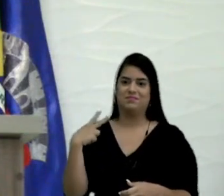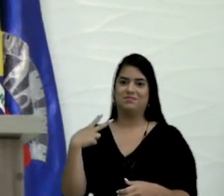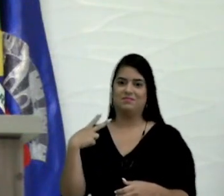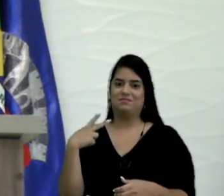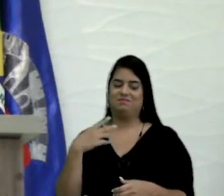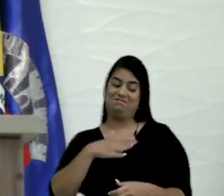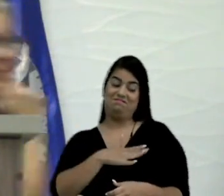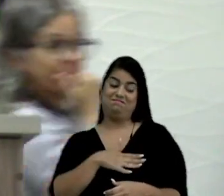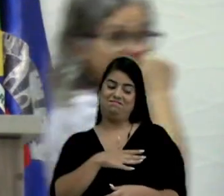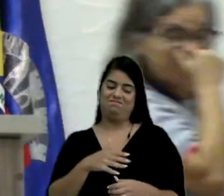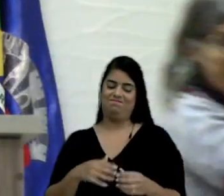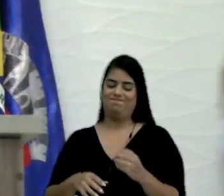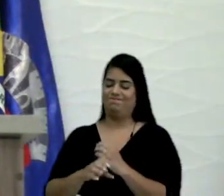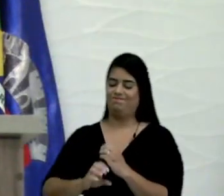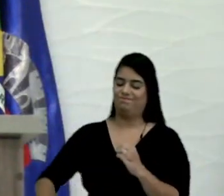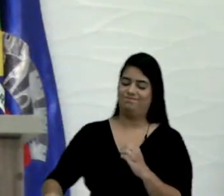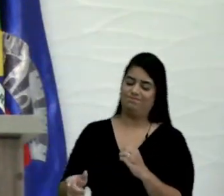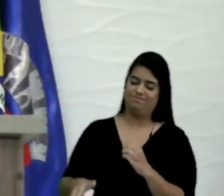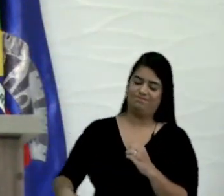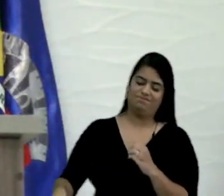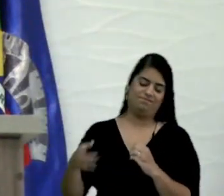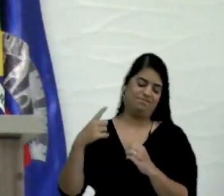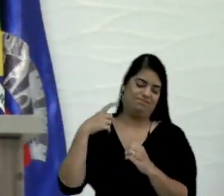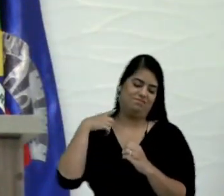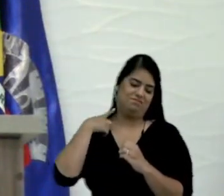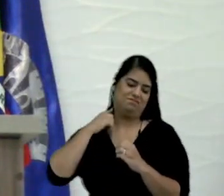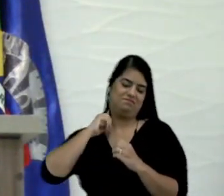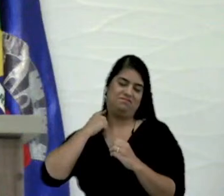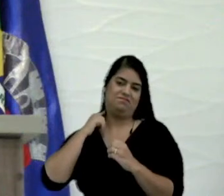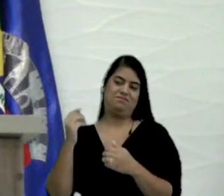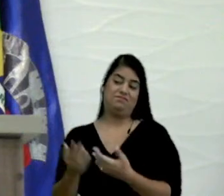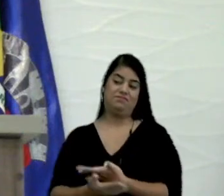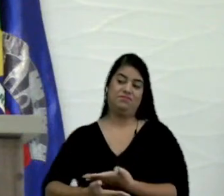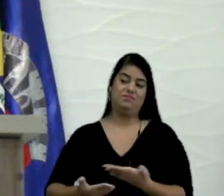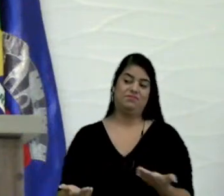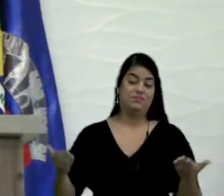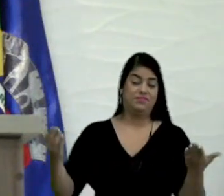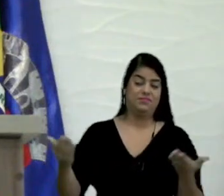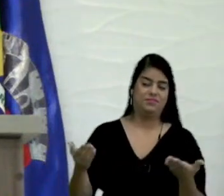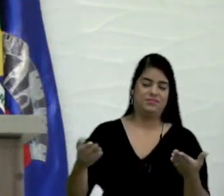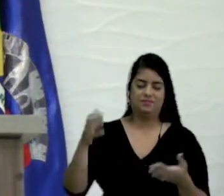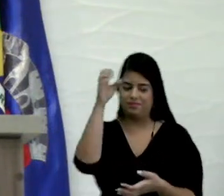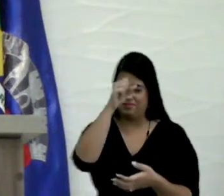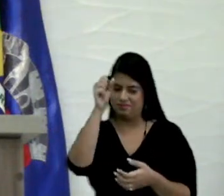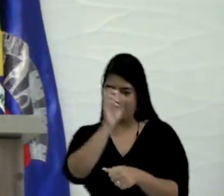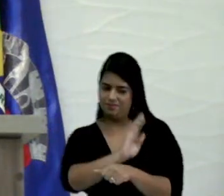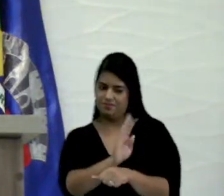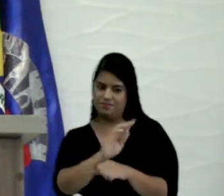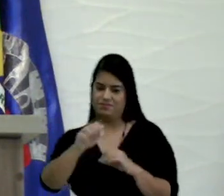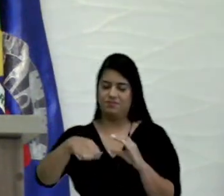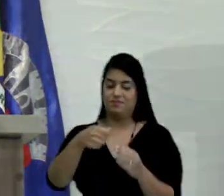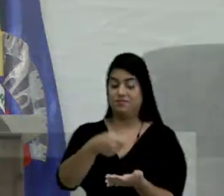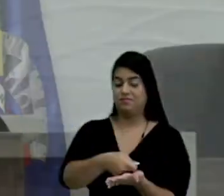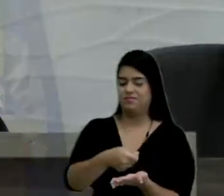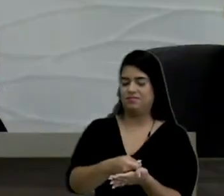esgoto e eles hoje aprenderam com o vereador BR de esgoto filmar e cobrar a verdade Obrigado